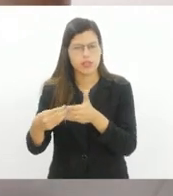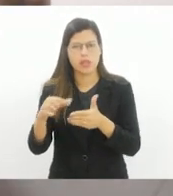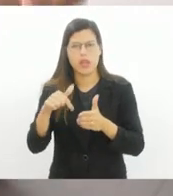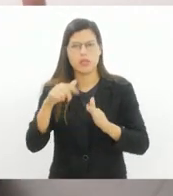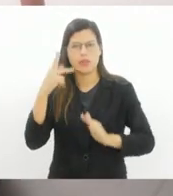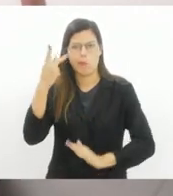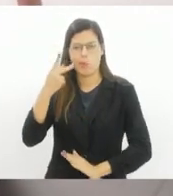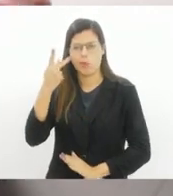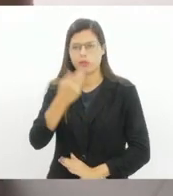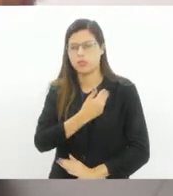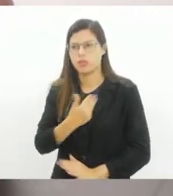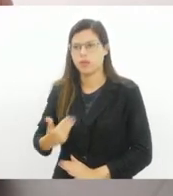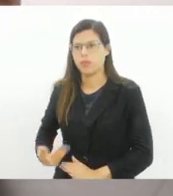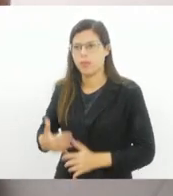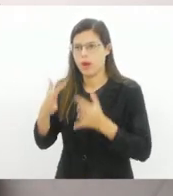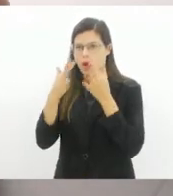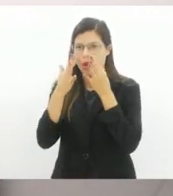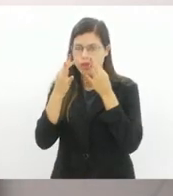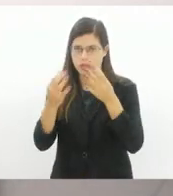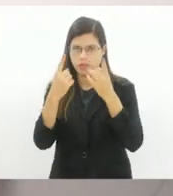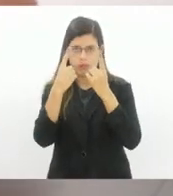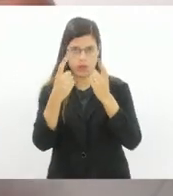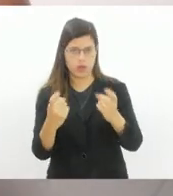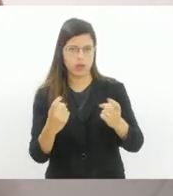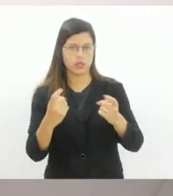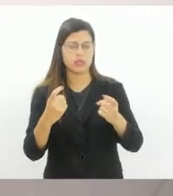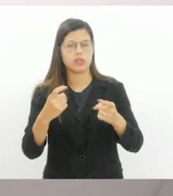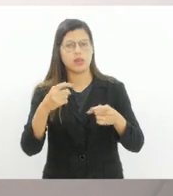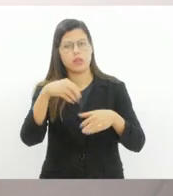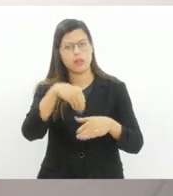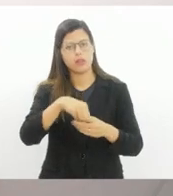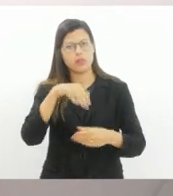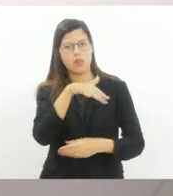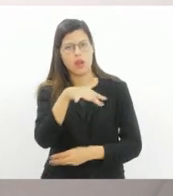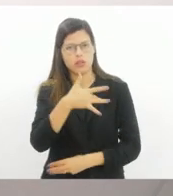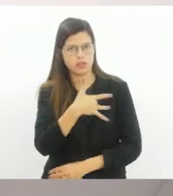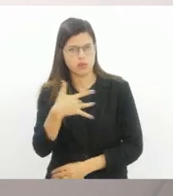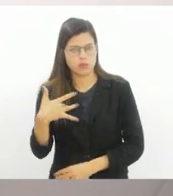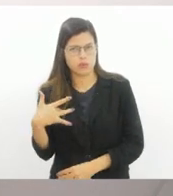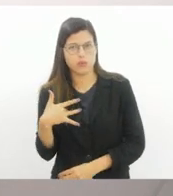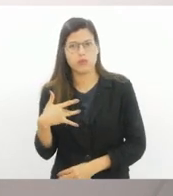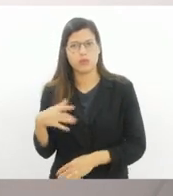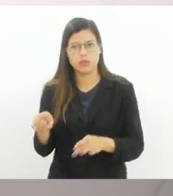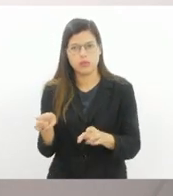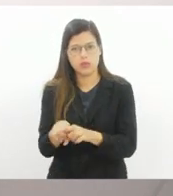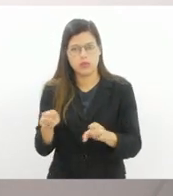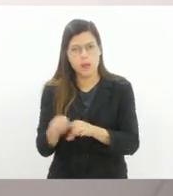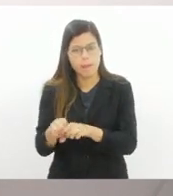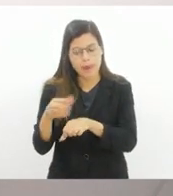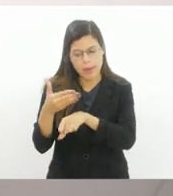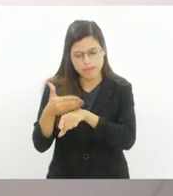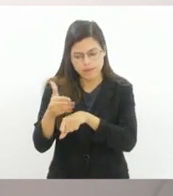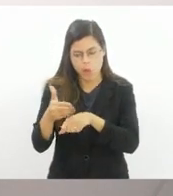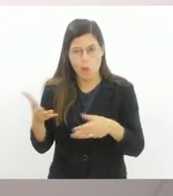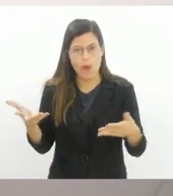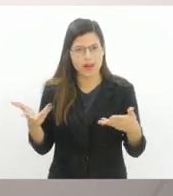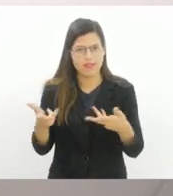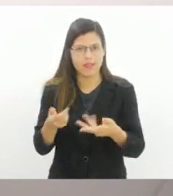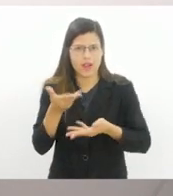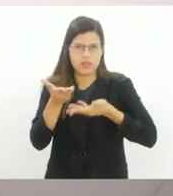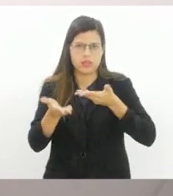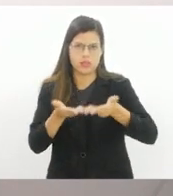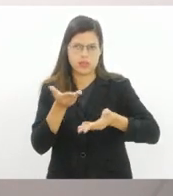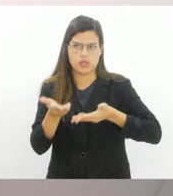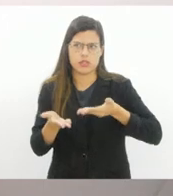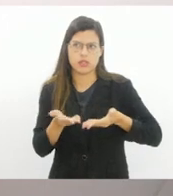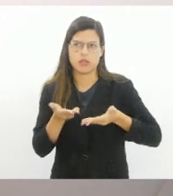essa atenção à violência dentro do setor saúde, como também qualificar a assistência prestada, sobretudo às